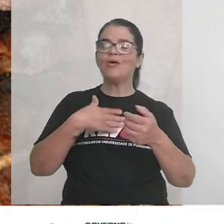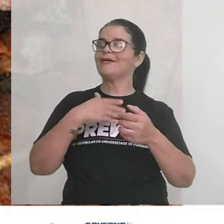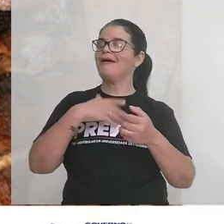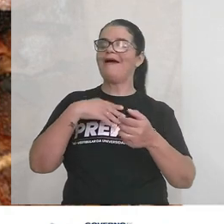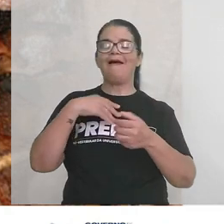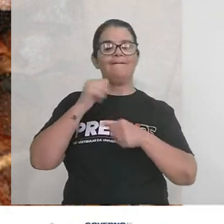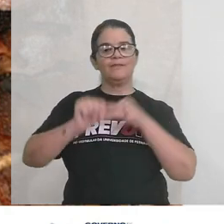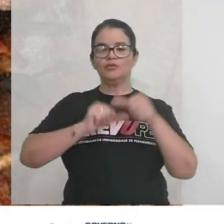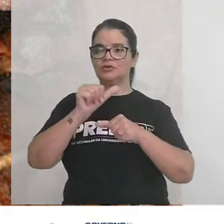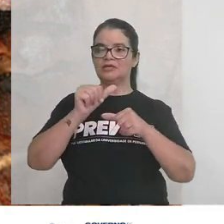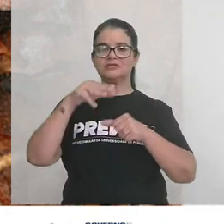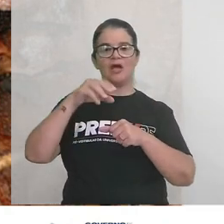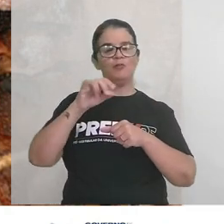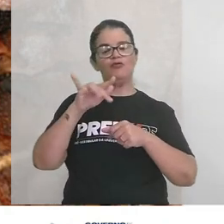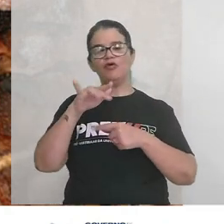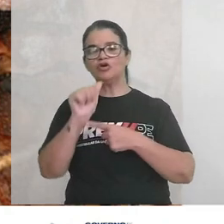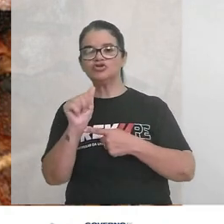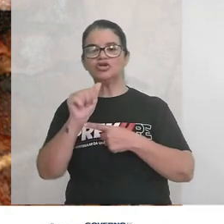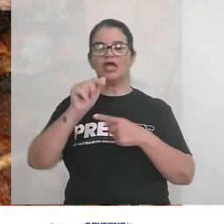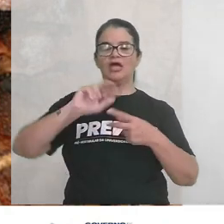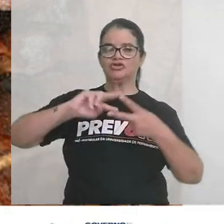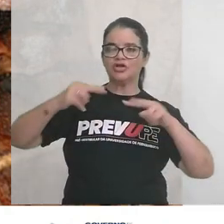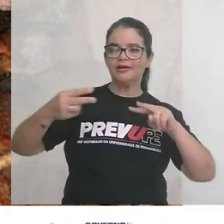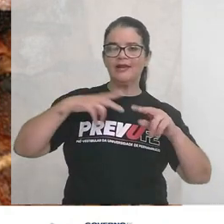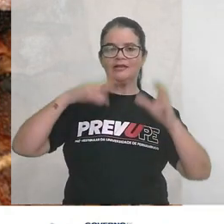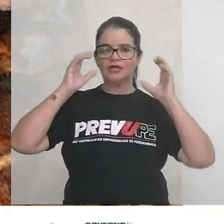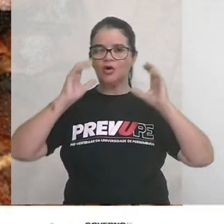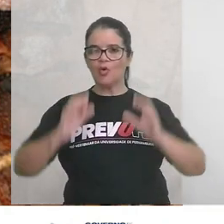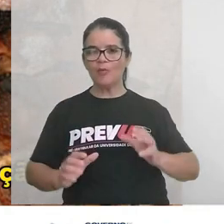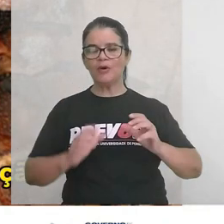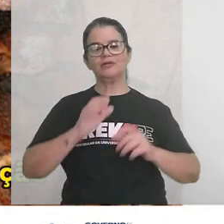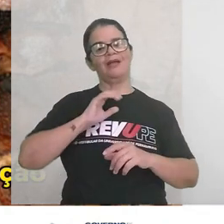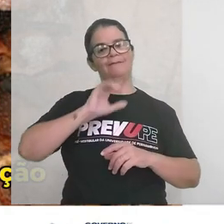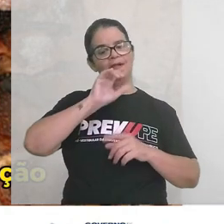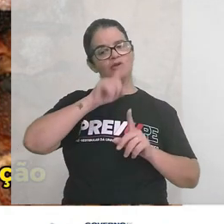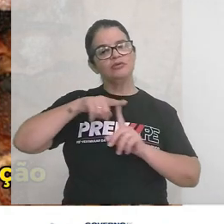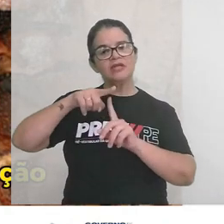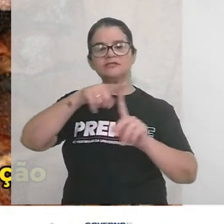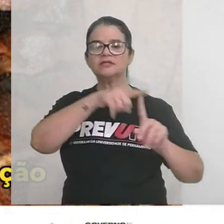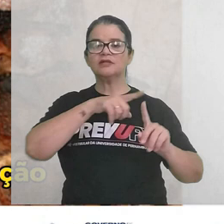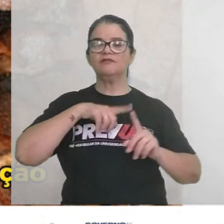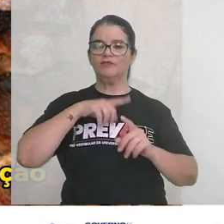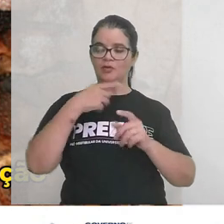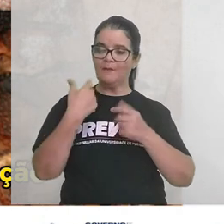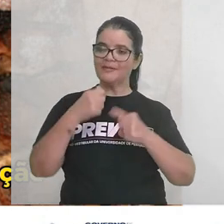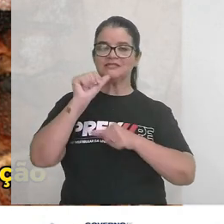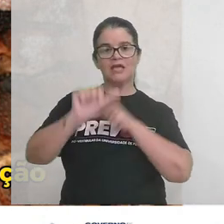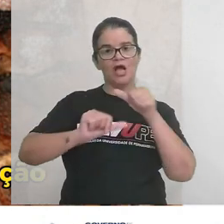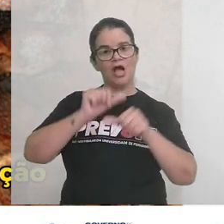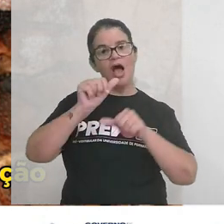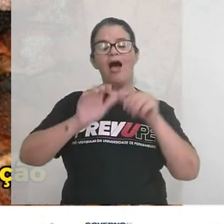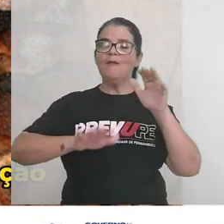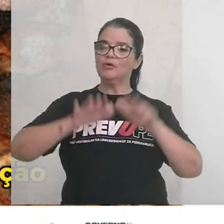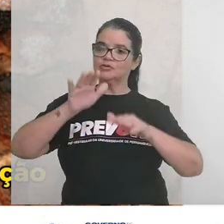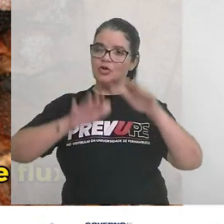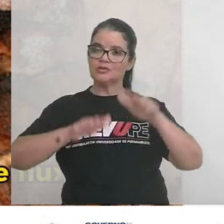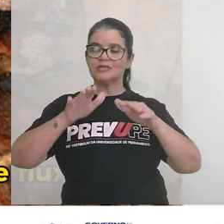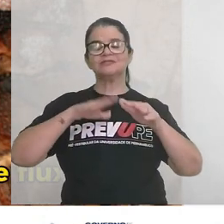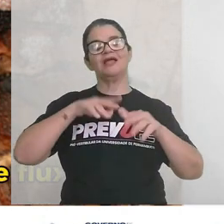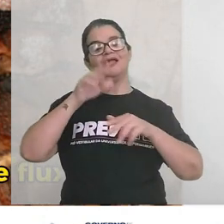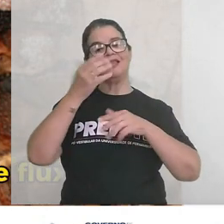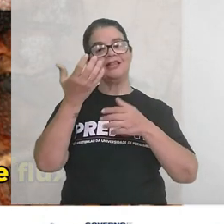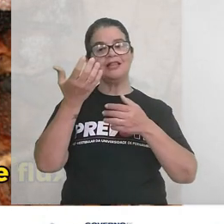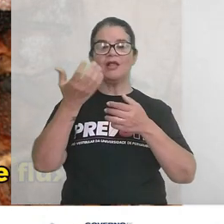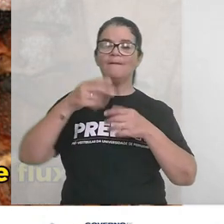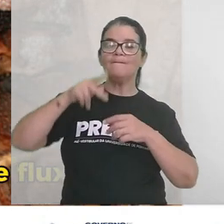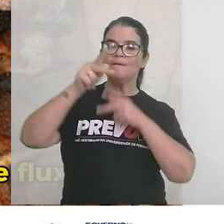morfologia na genética no comportamento desse indivíduo essa mudança precisa acontecer no nível de população e